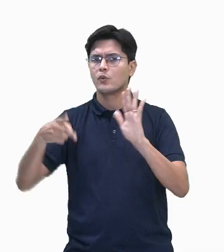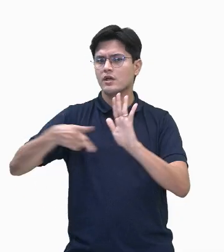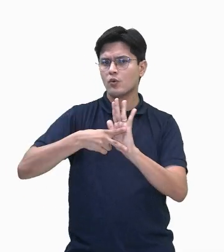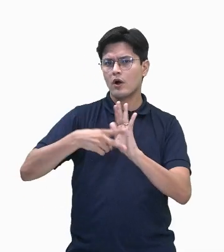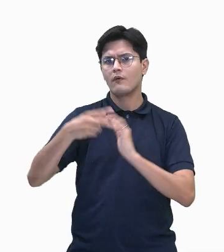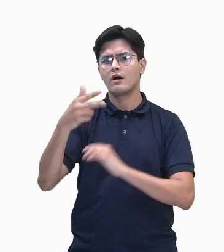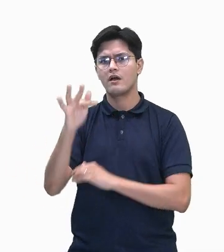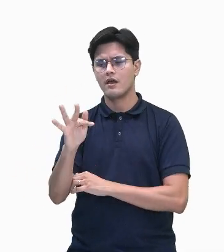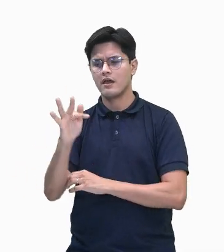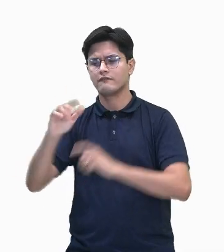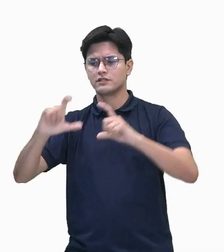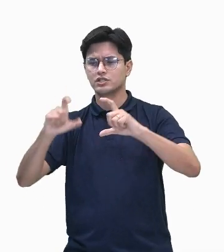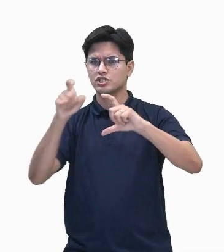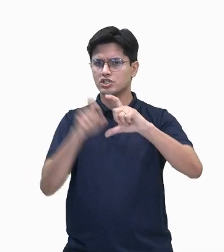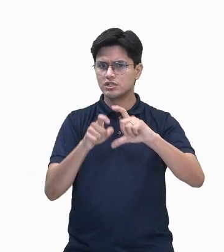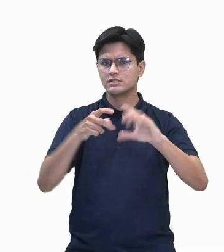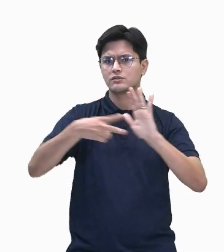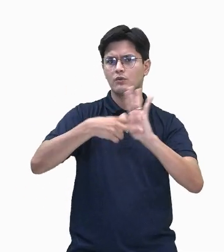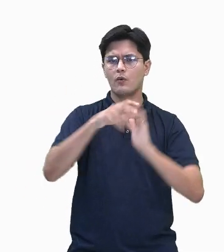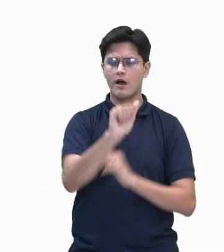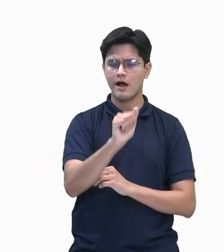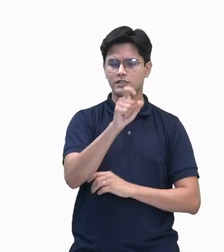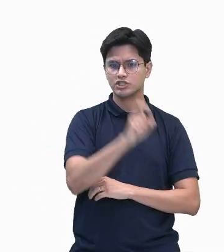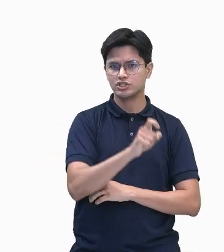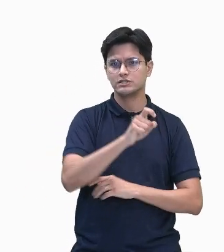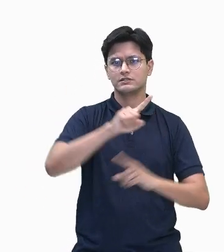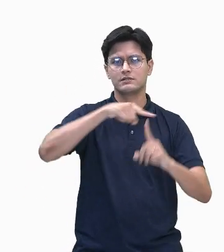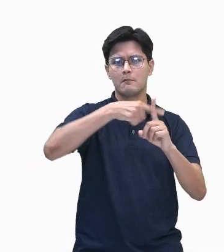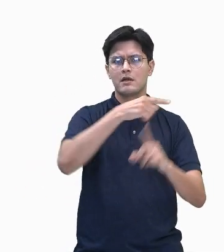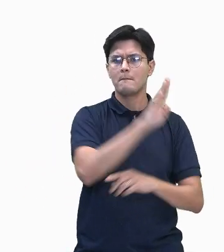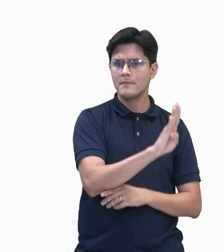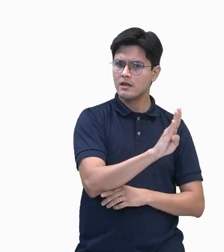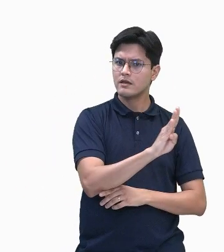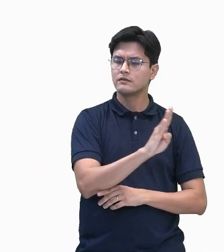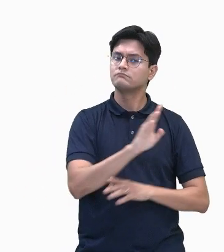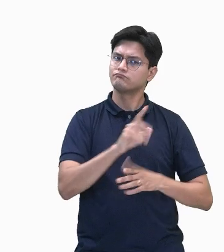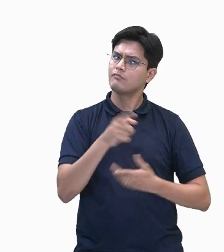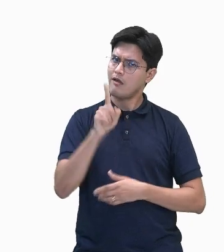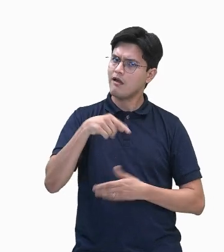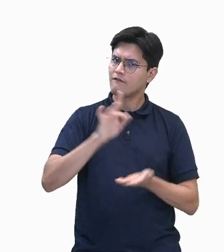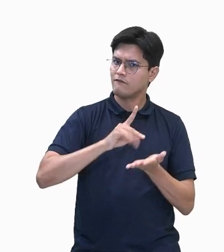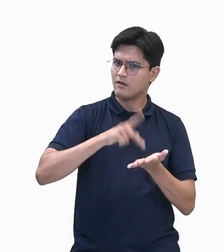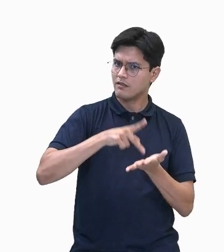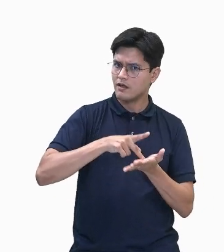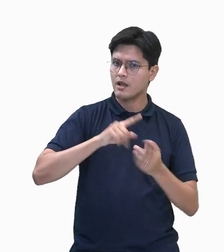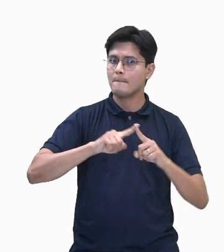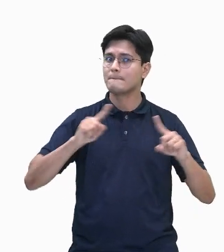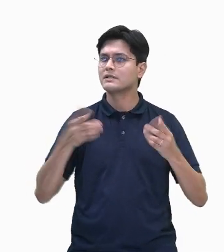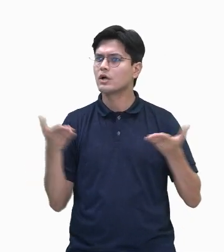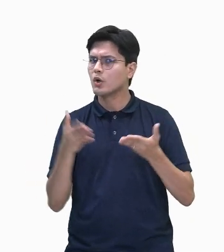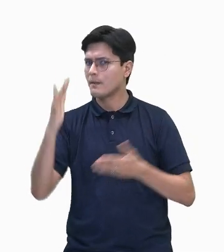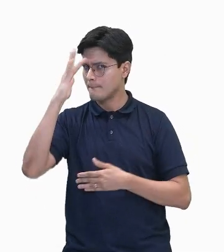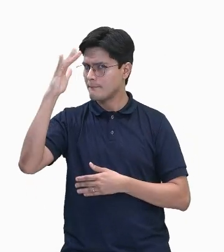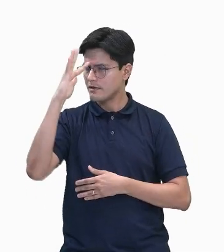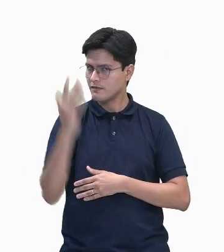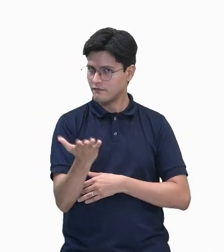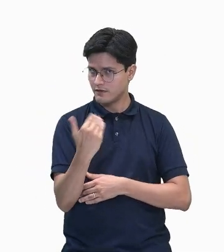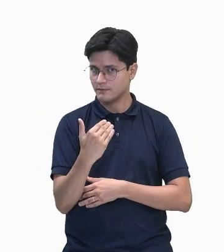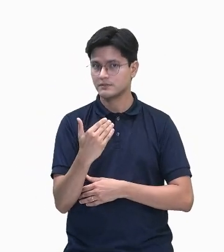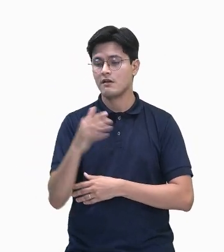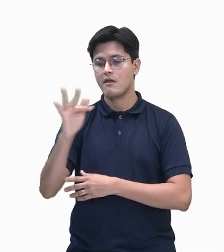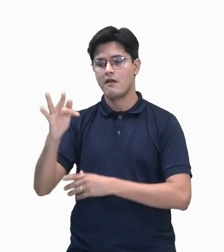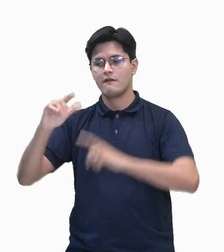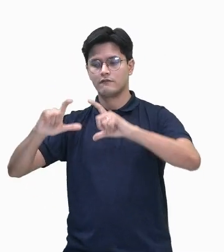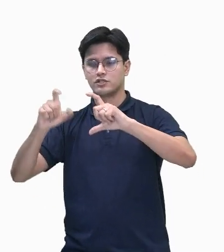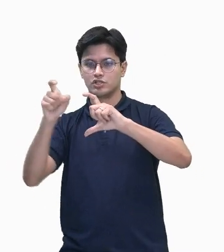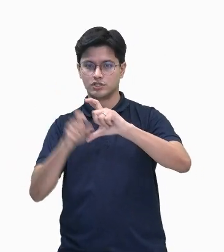a x mais b, e continua sendo verdade o que eu falei, tá bom, pessoal? Continua sendo verdade. Mas pensa aqui comigo agora assim. F de x,